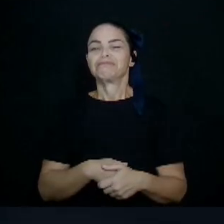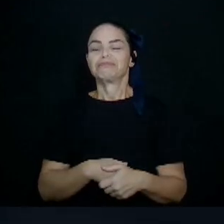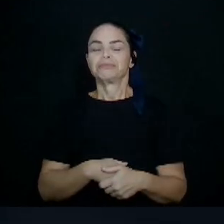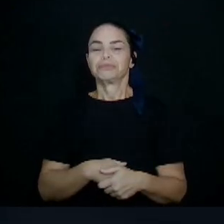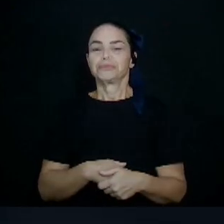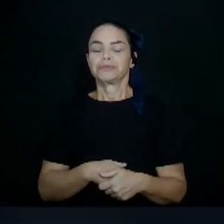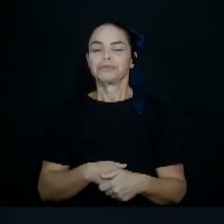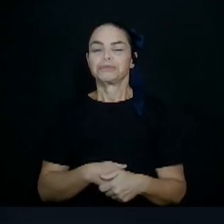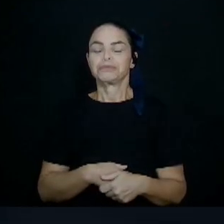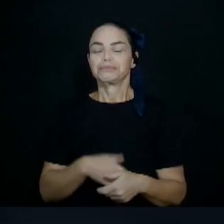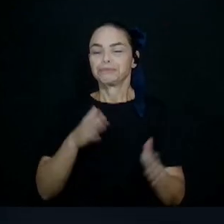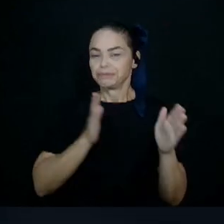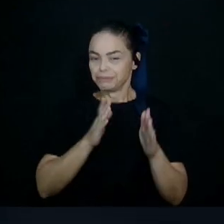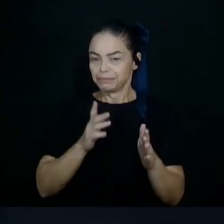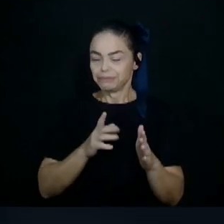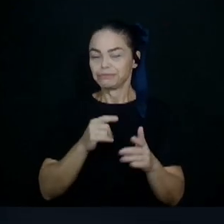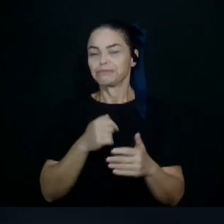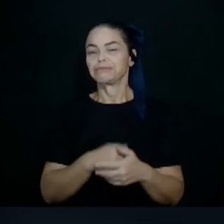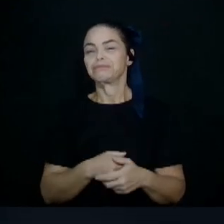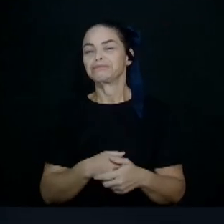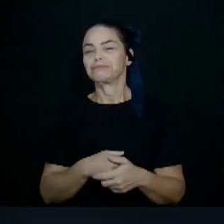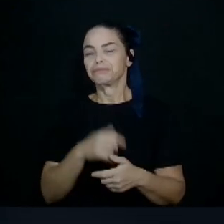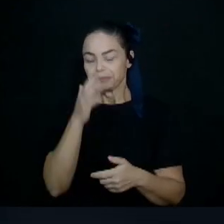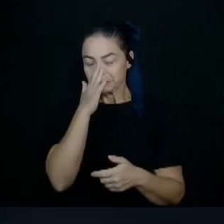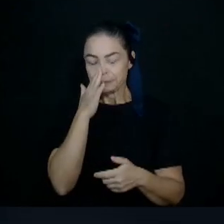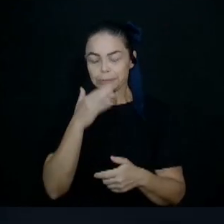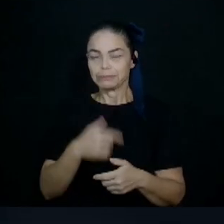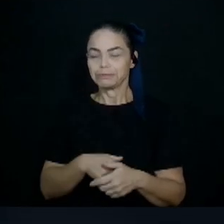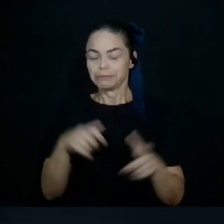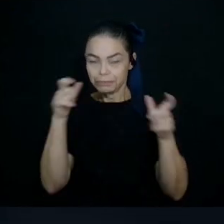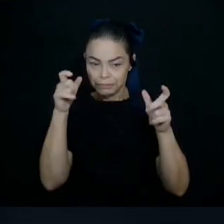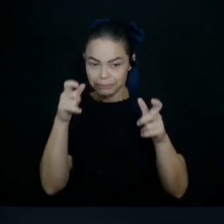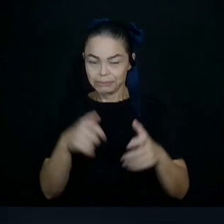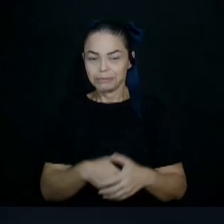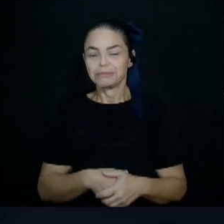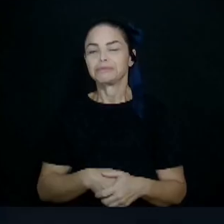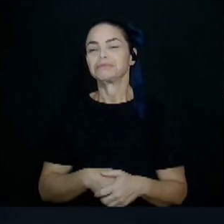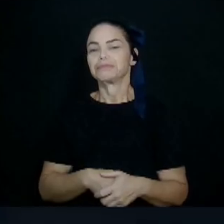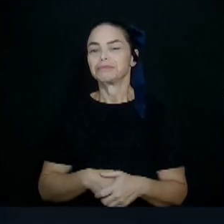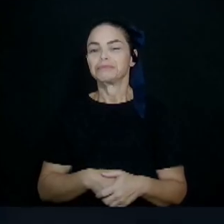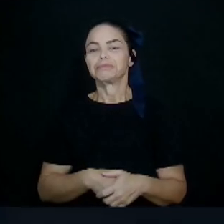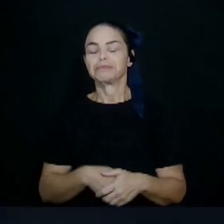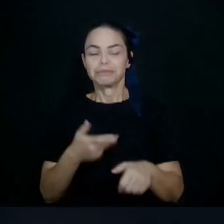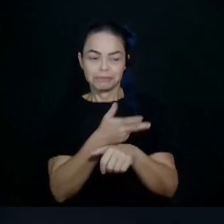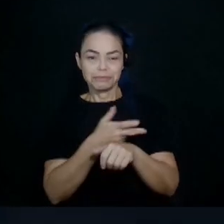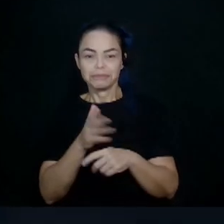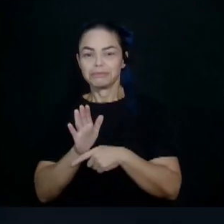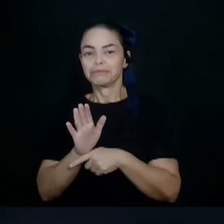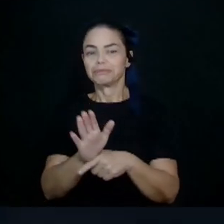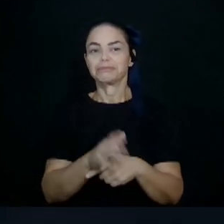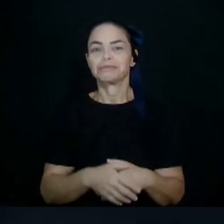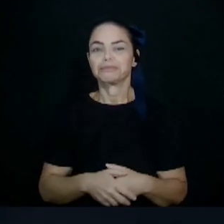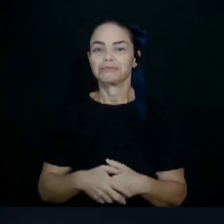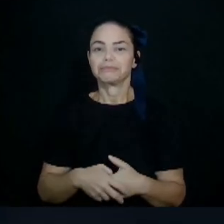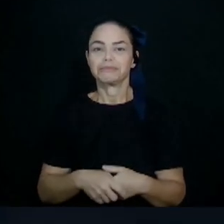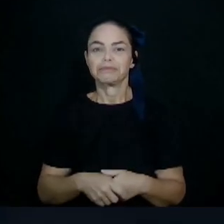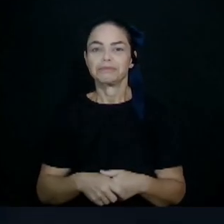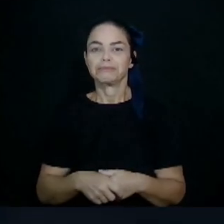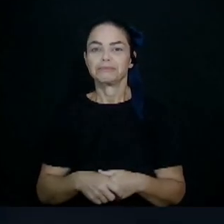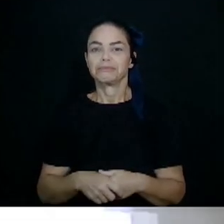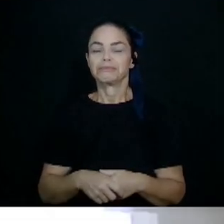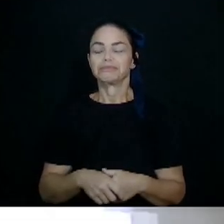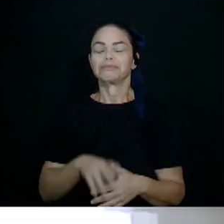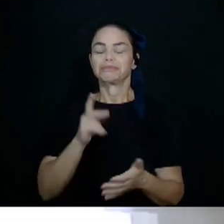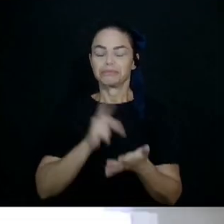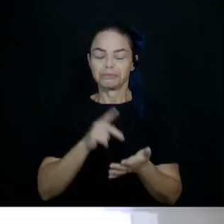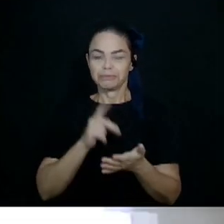é o momento que, de repente, ela deve acender esse alerta e buscar ajuda? É justamente no